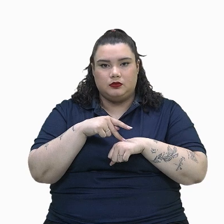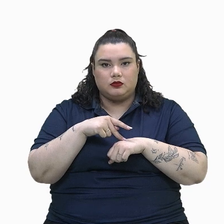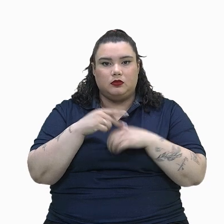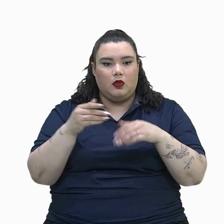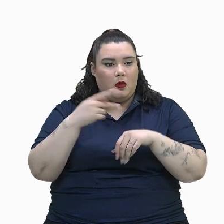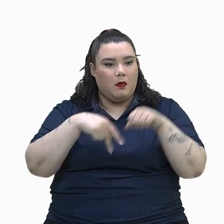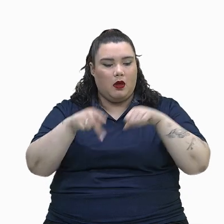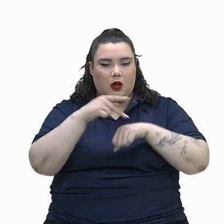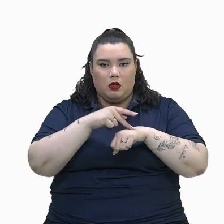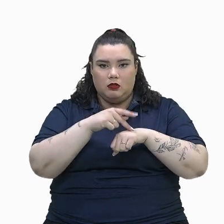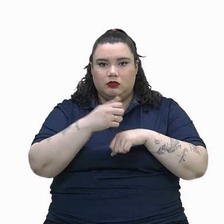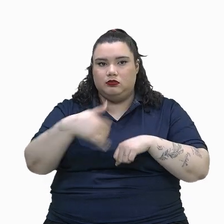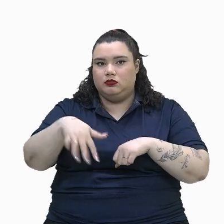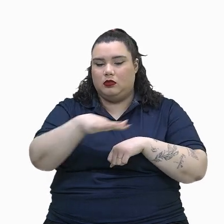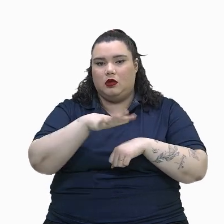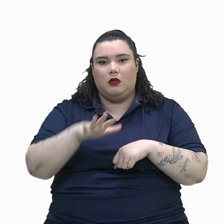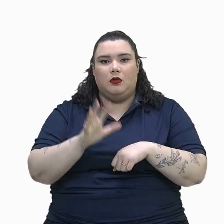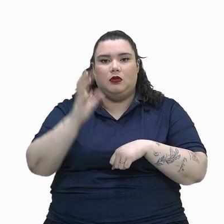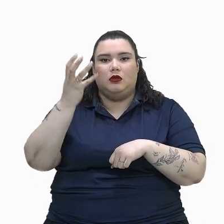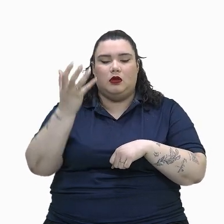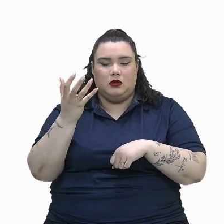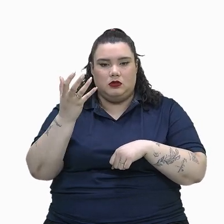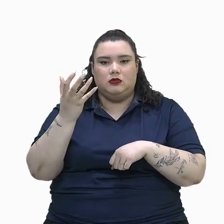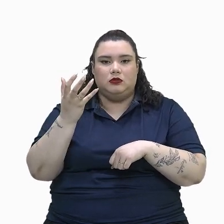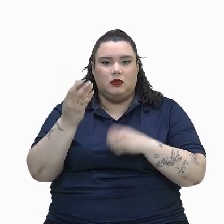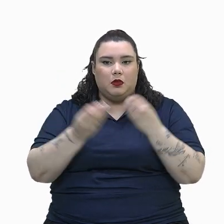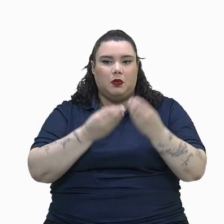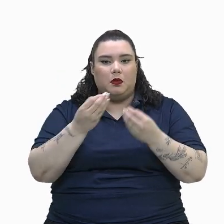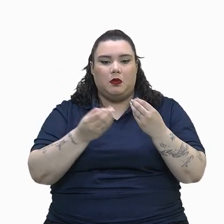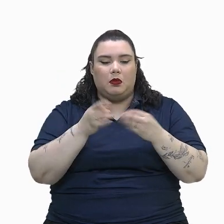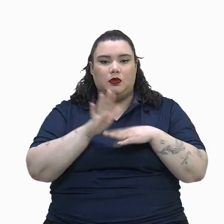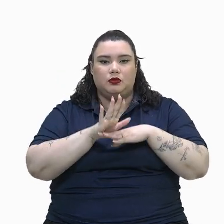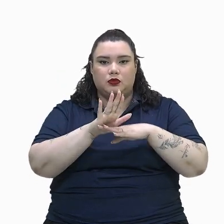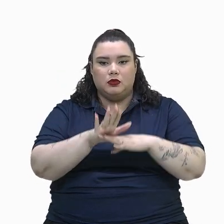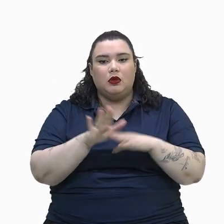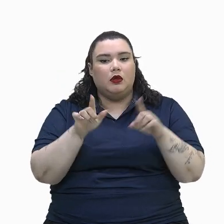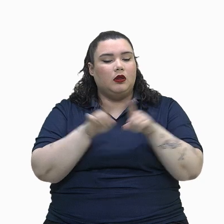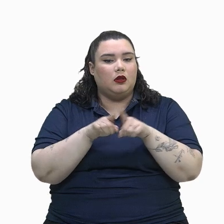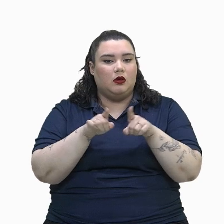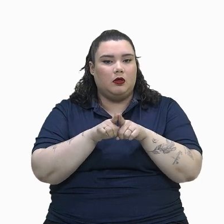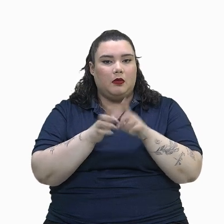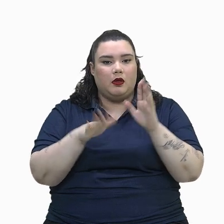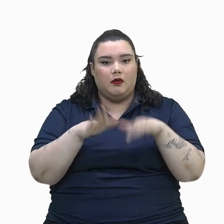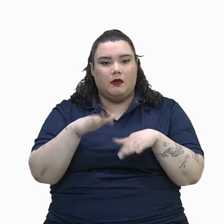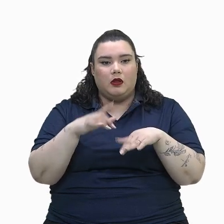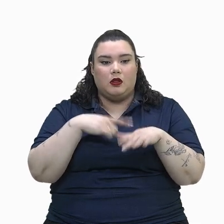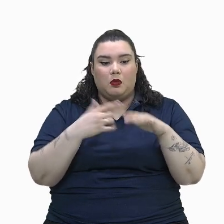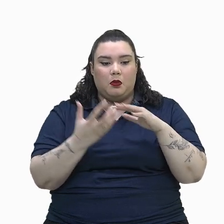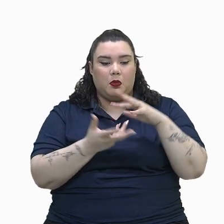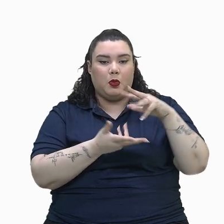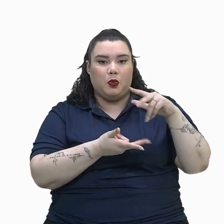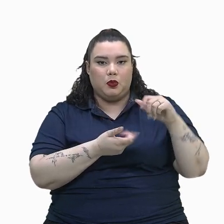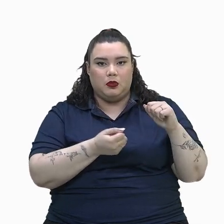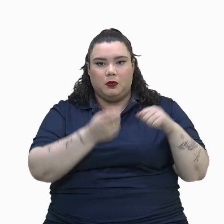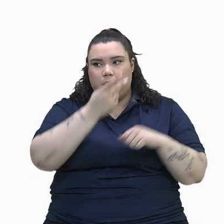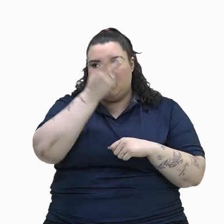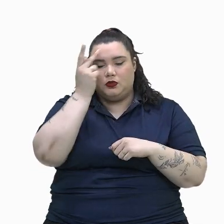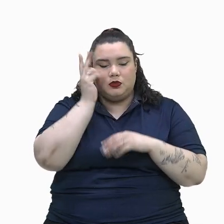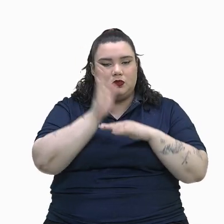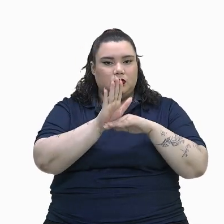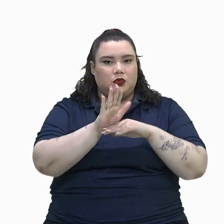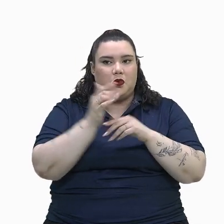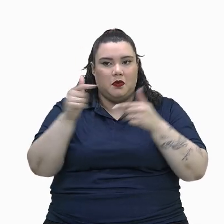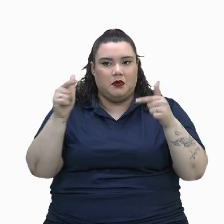país todo se envolve no sentido de ajudar e também, às vezes, até internacionalmente vem ajuda. Então,